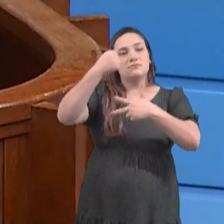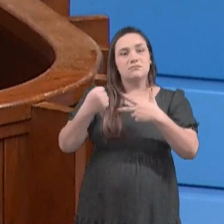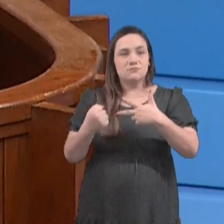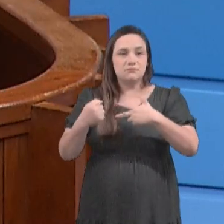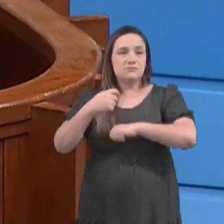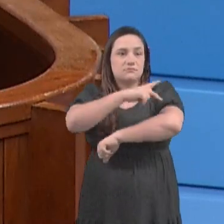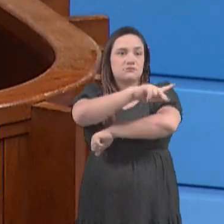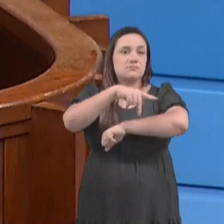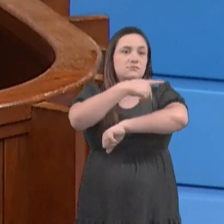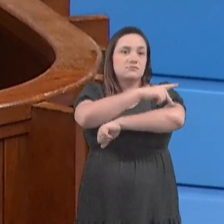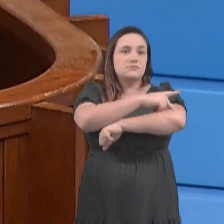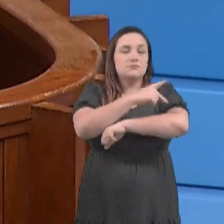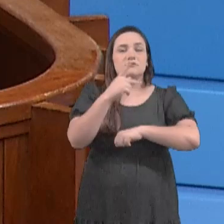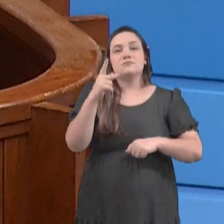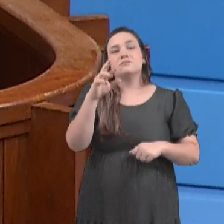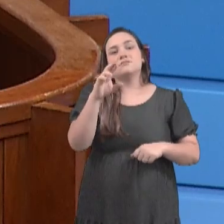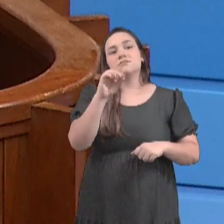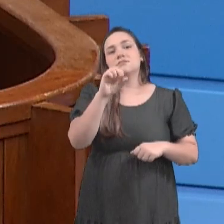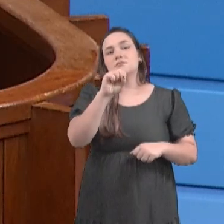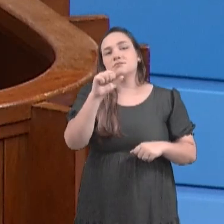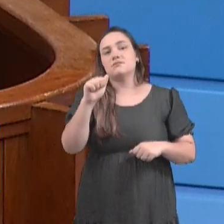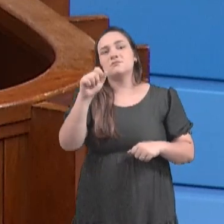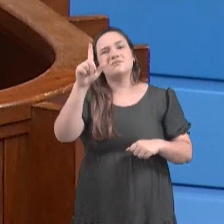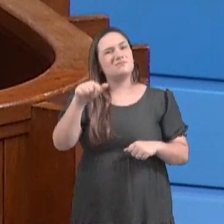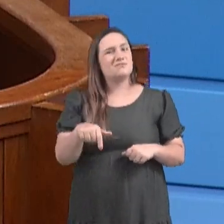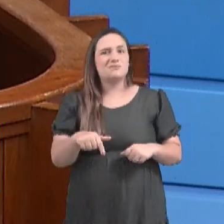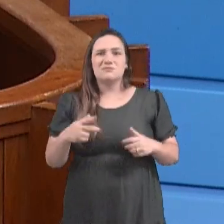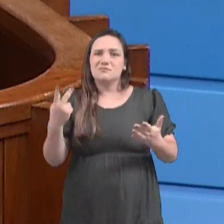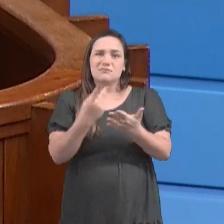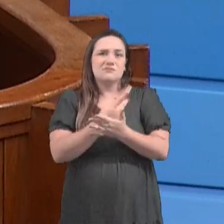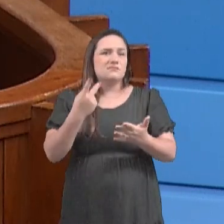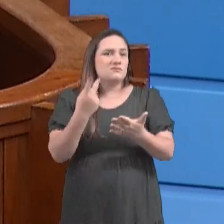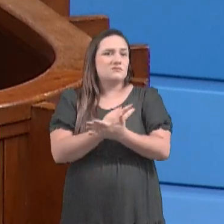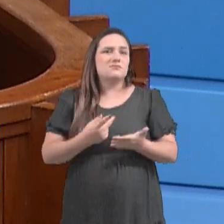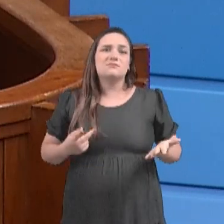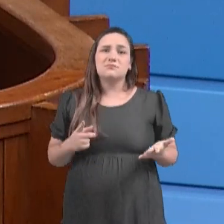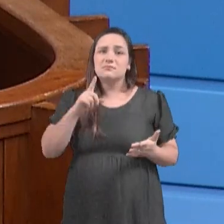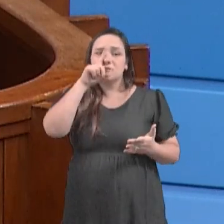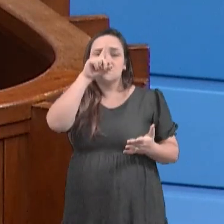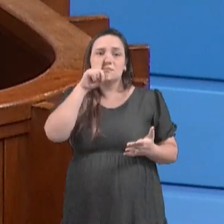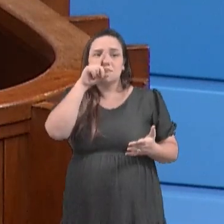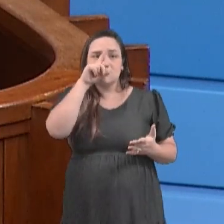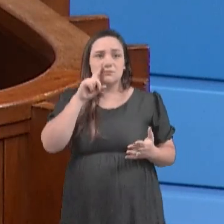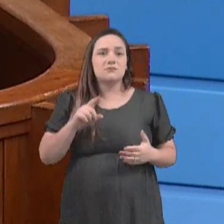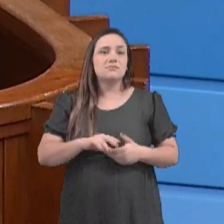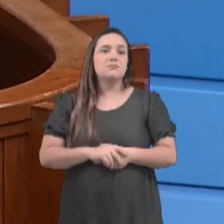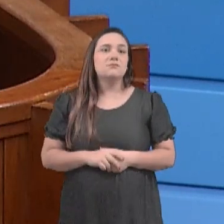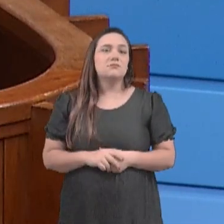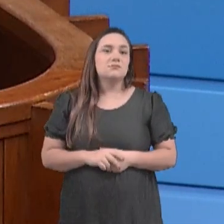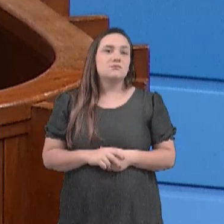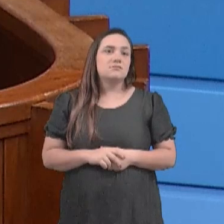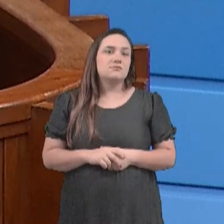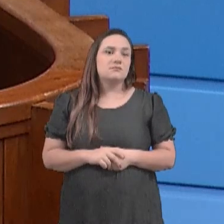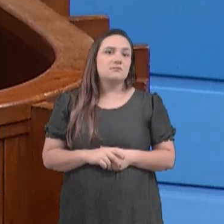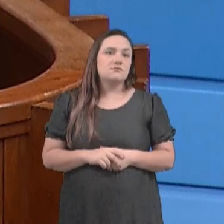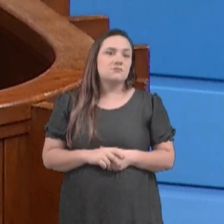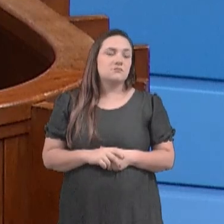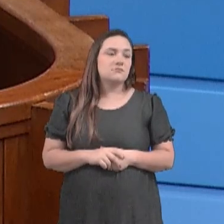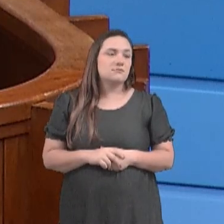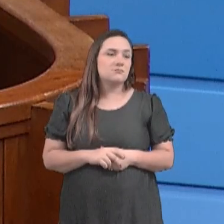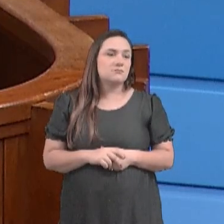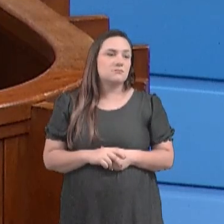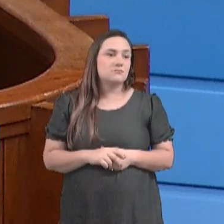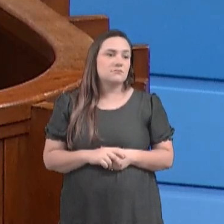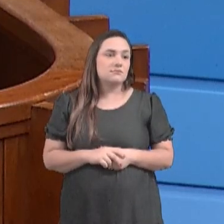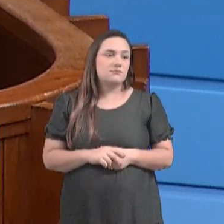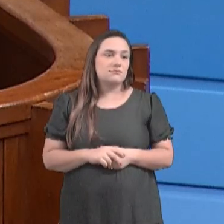um processo absolutamente irracional e perigoso de verticalização